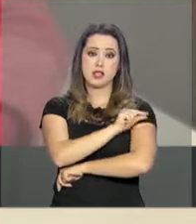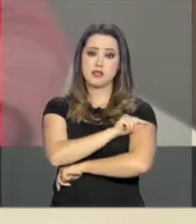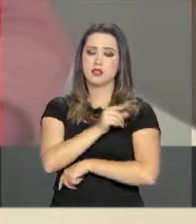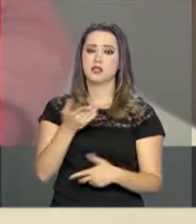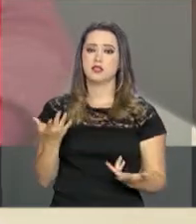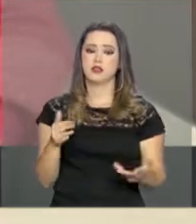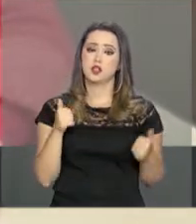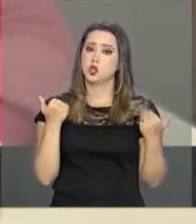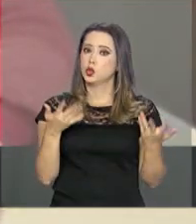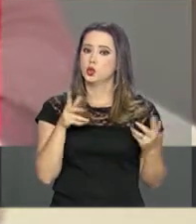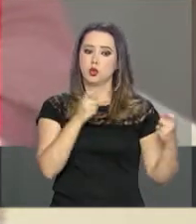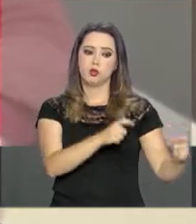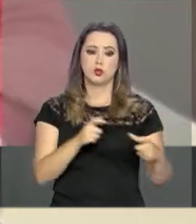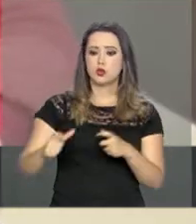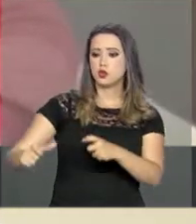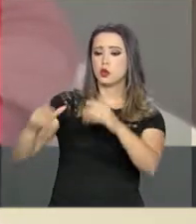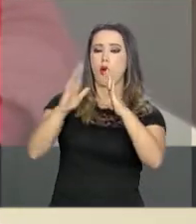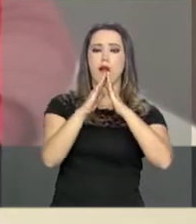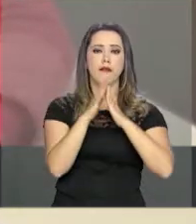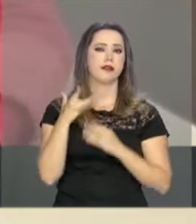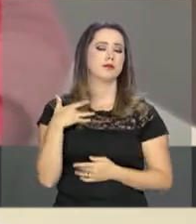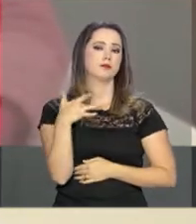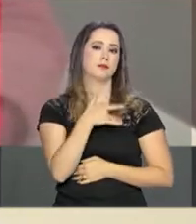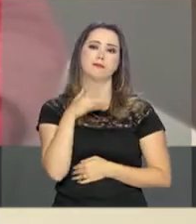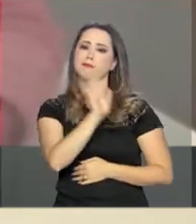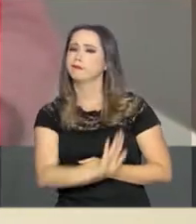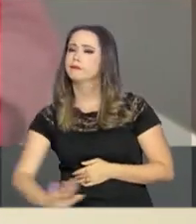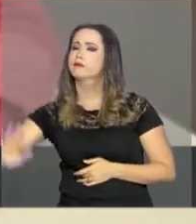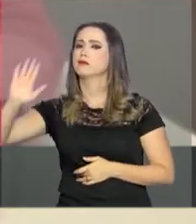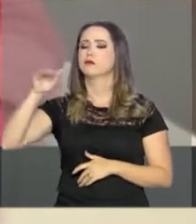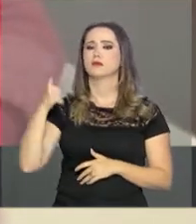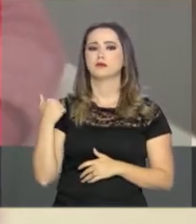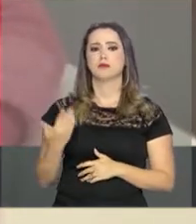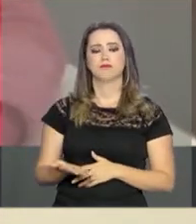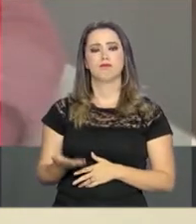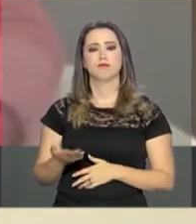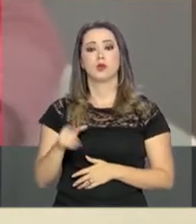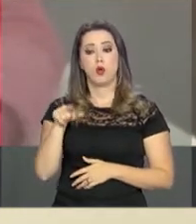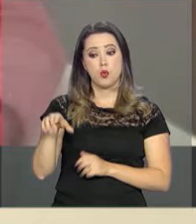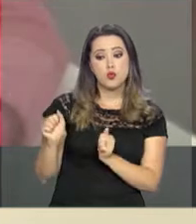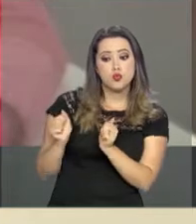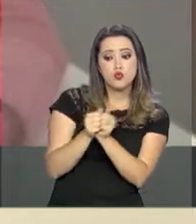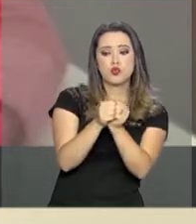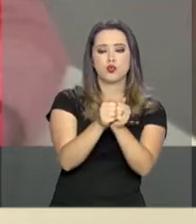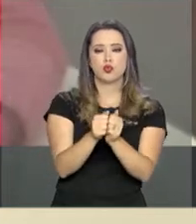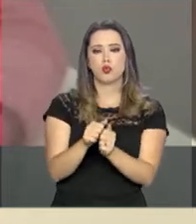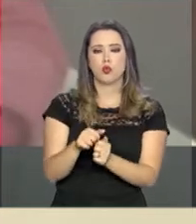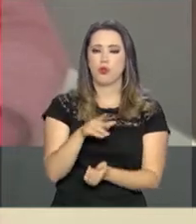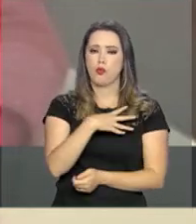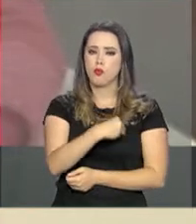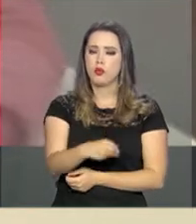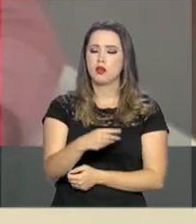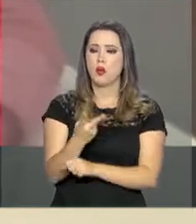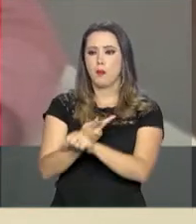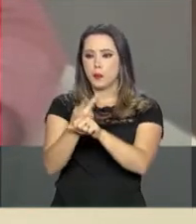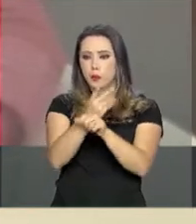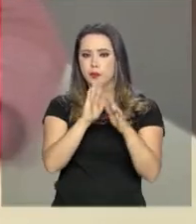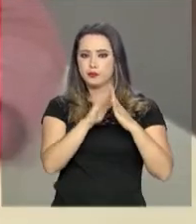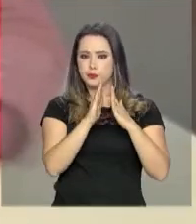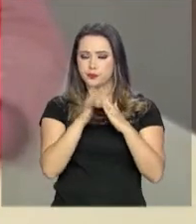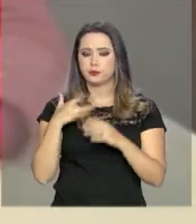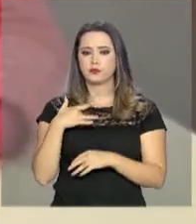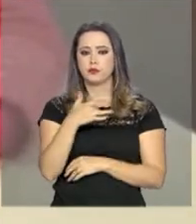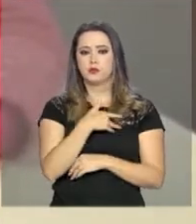vacina em todos os centros de saúde. Pegue seu filho, procure o centro